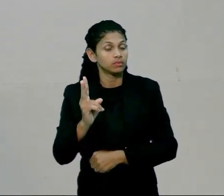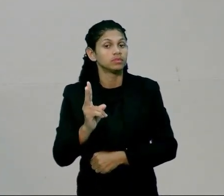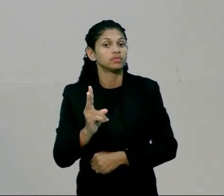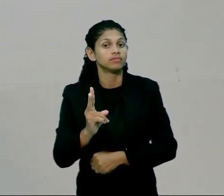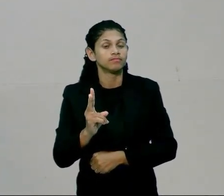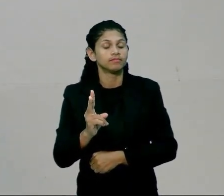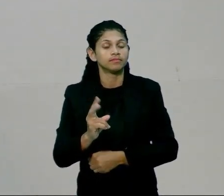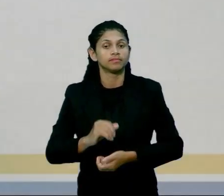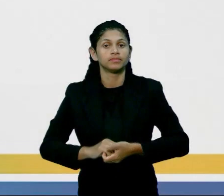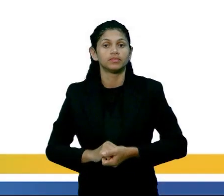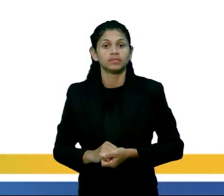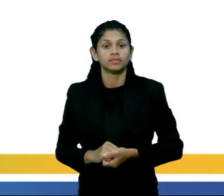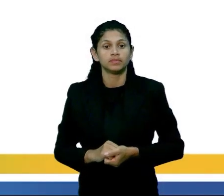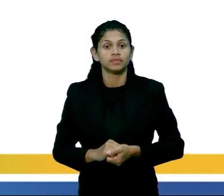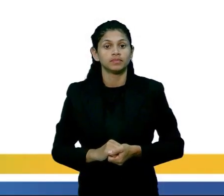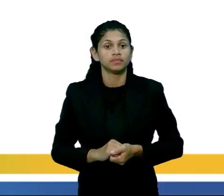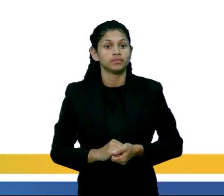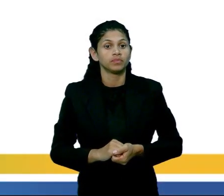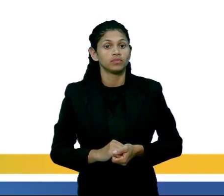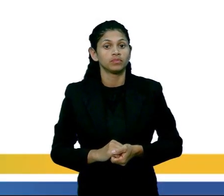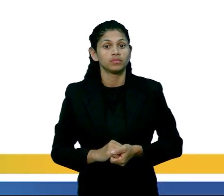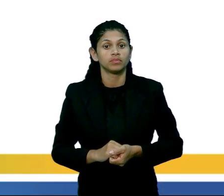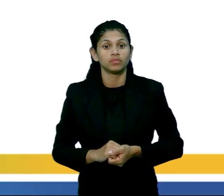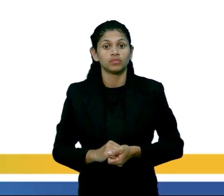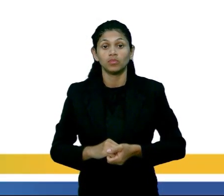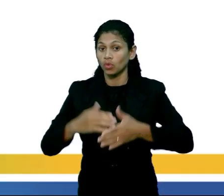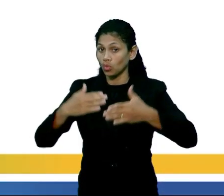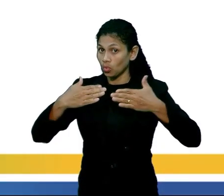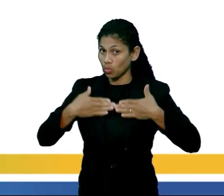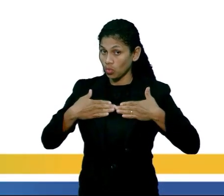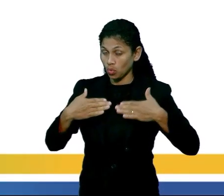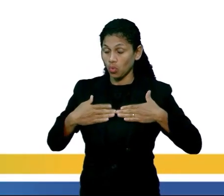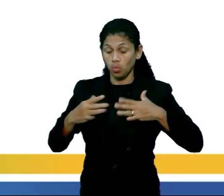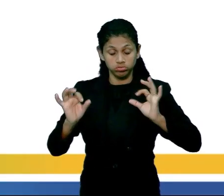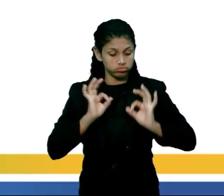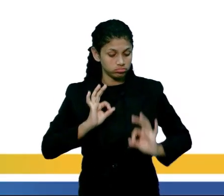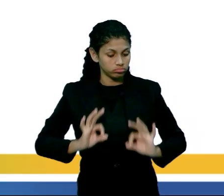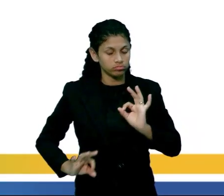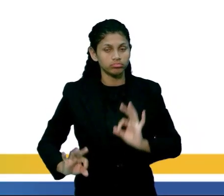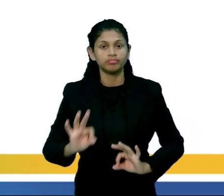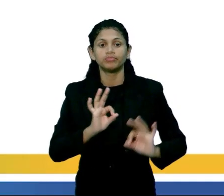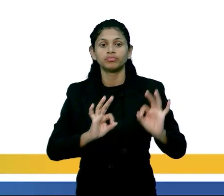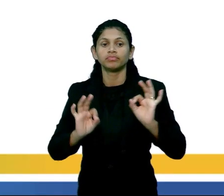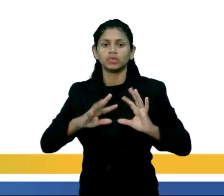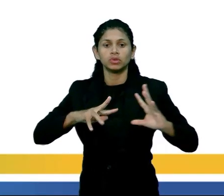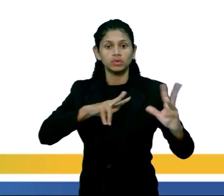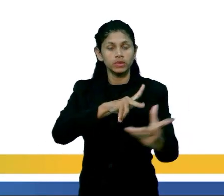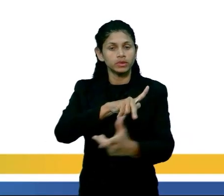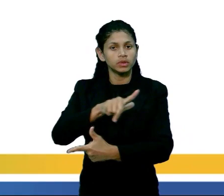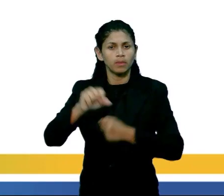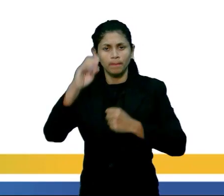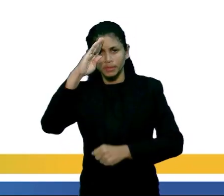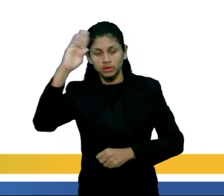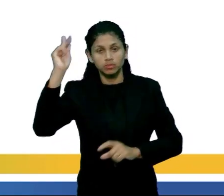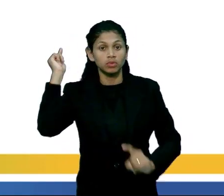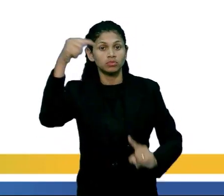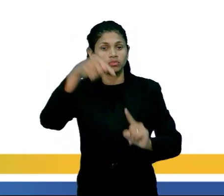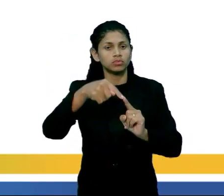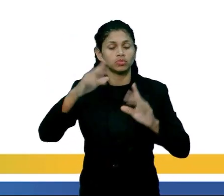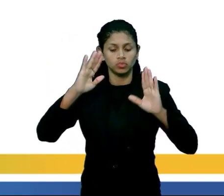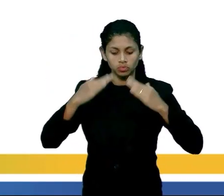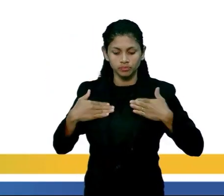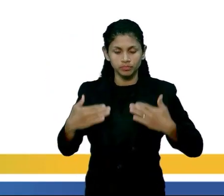poder direcionar ainda mais. Vamos lá, ó. Corpo e seu funcionamento. De forma geral, o principal objetivo do corpo